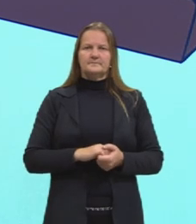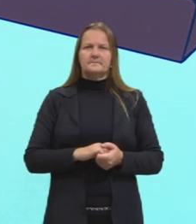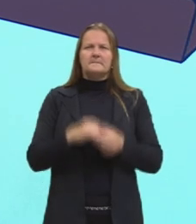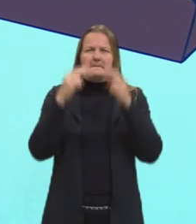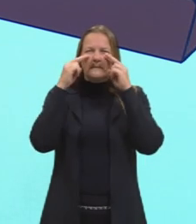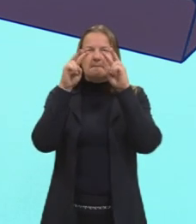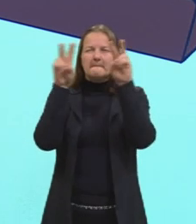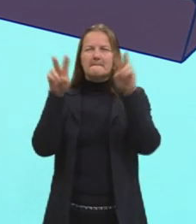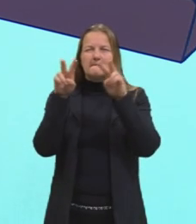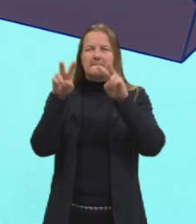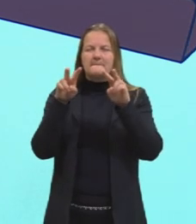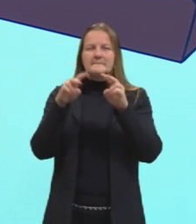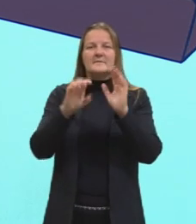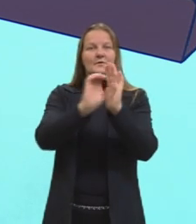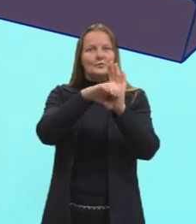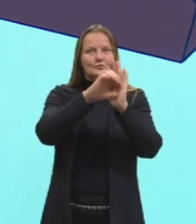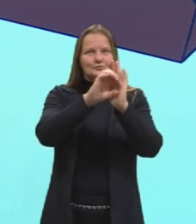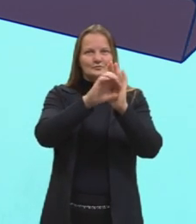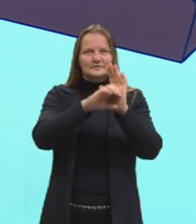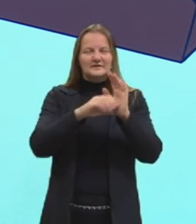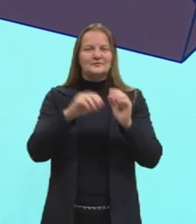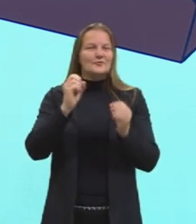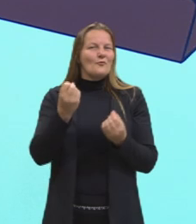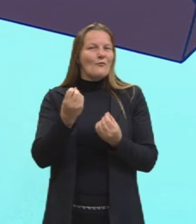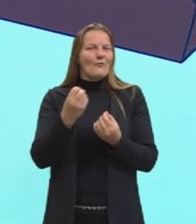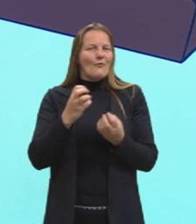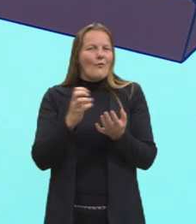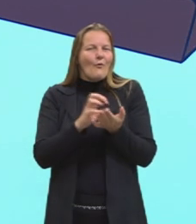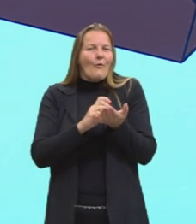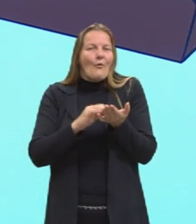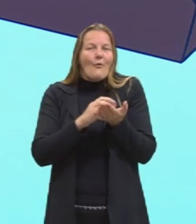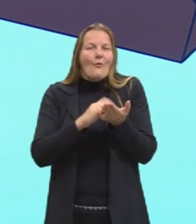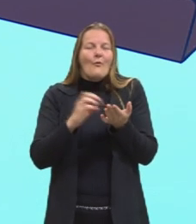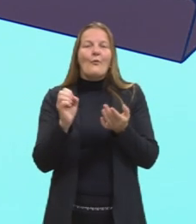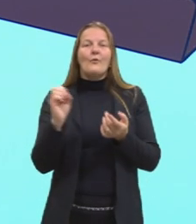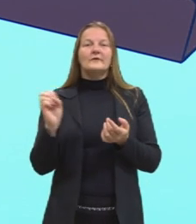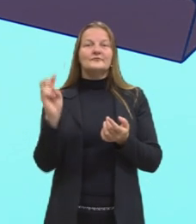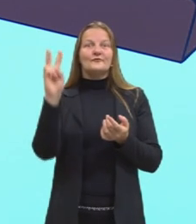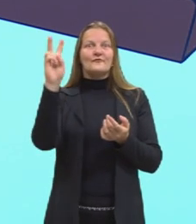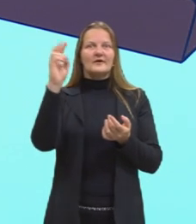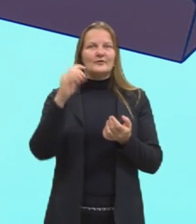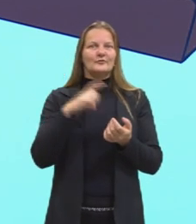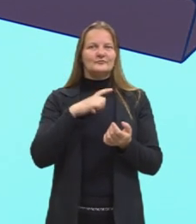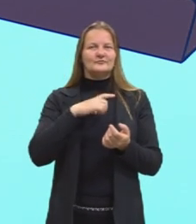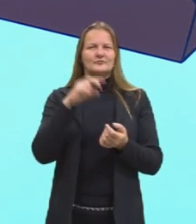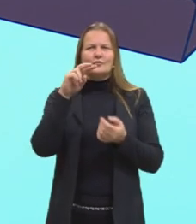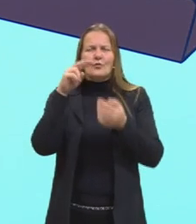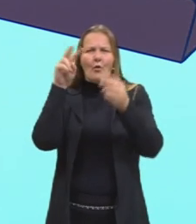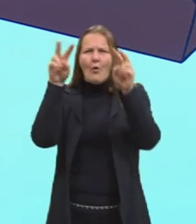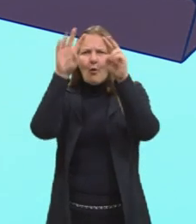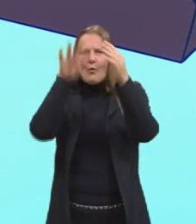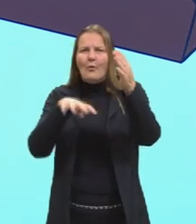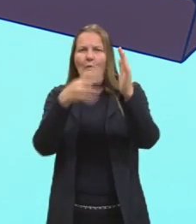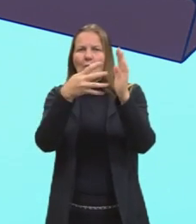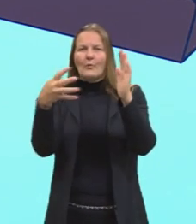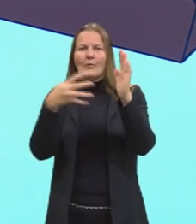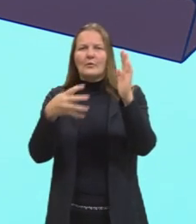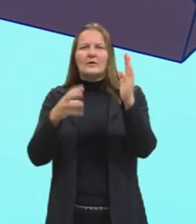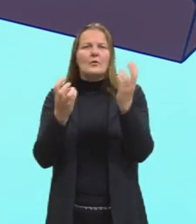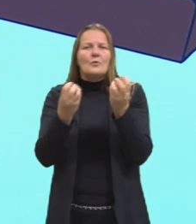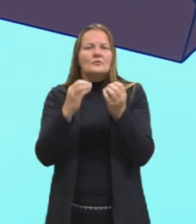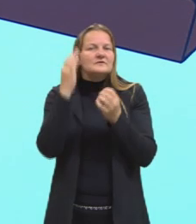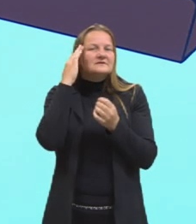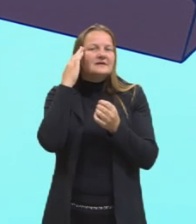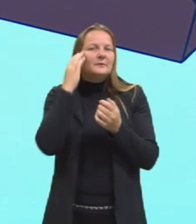né o conceito de valor energético mas às vezes a gente olha isso aqui não sabe interpretar é